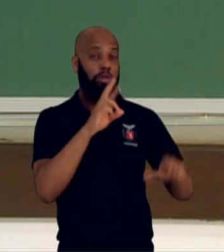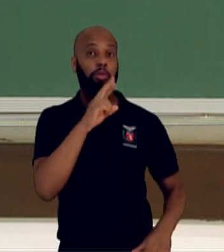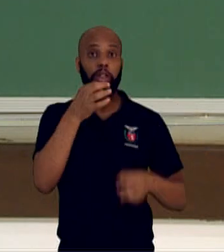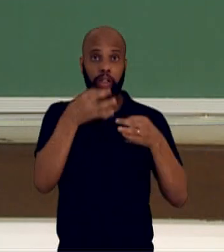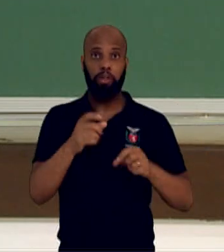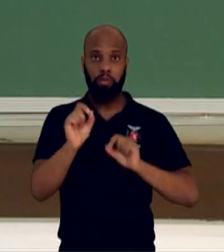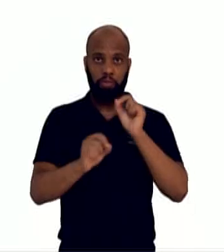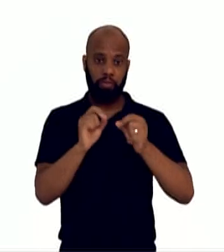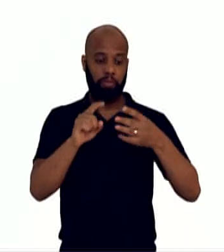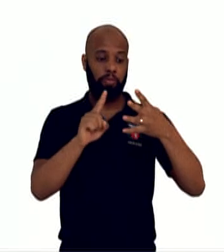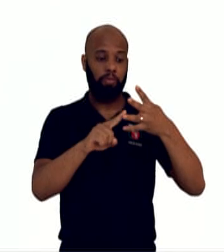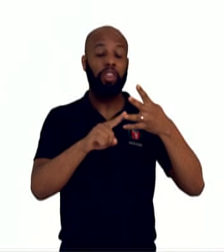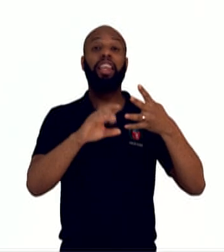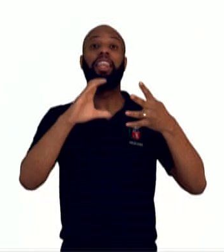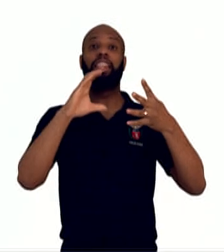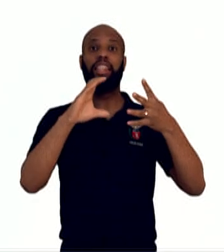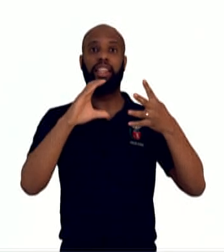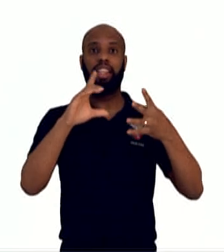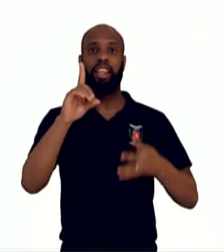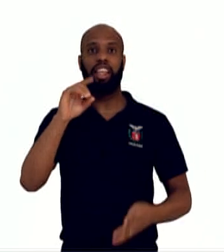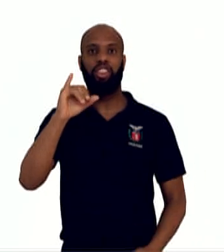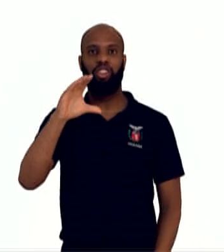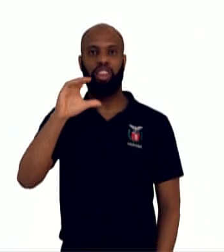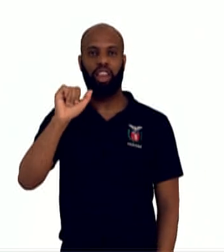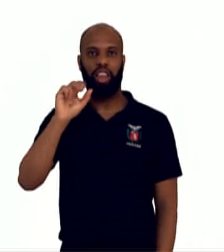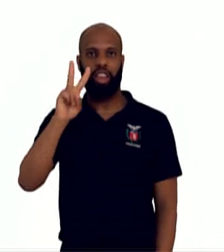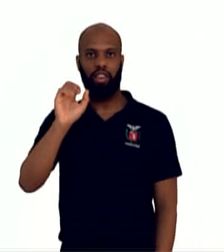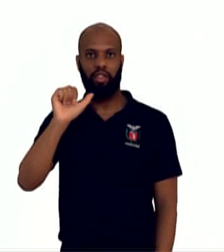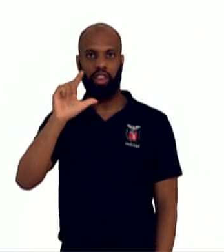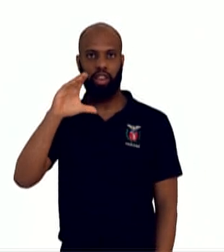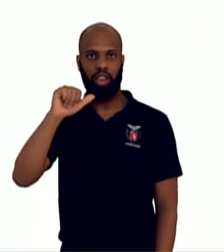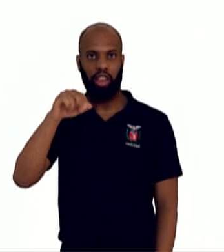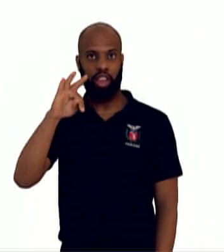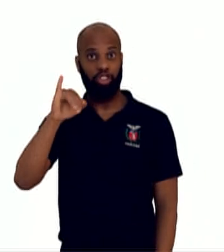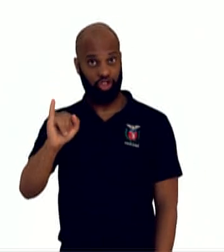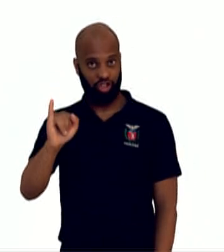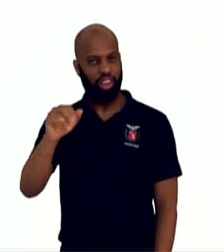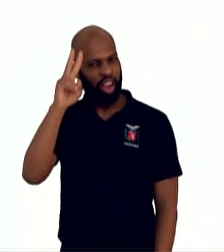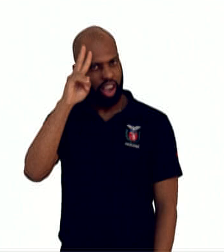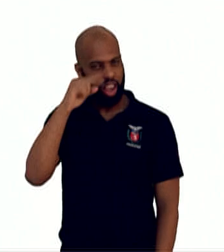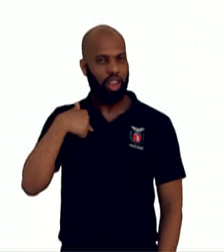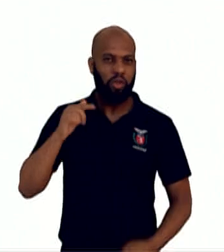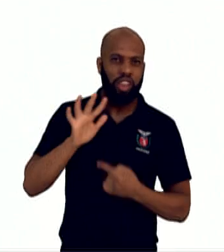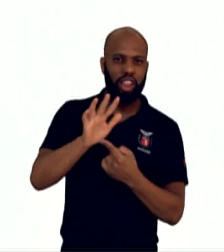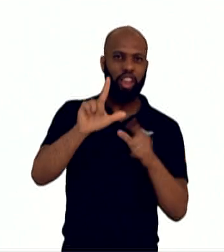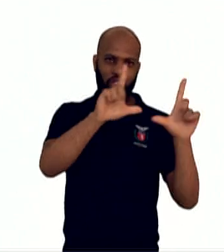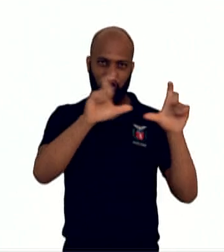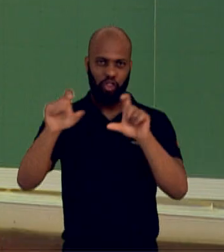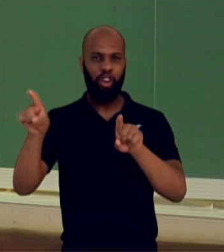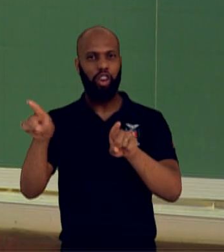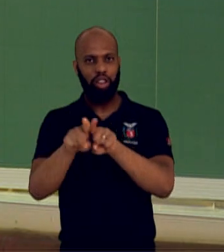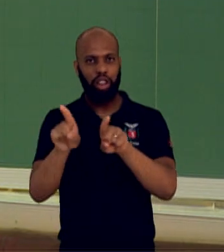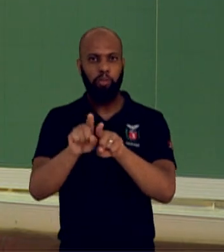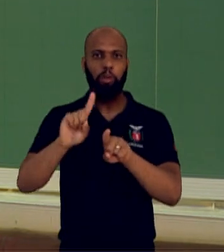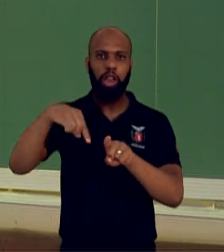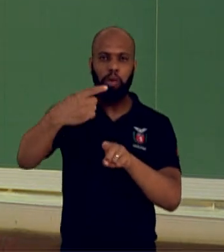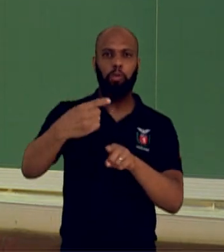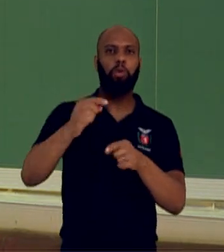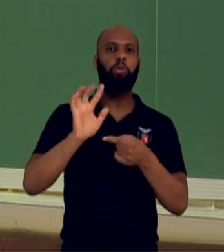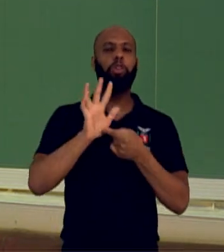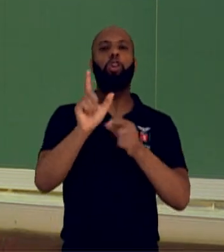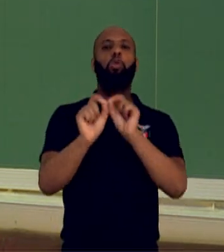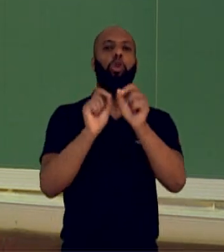correta? Letra C, de Cavalcante. Né? Lembram que eu mostrei a fotinho dele, depois mostrei até uma obra, que